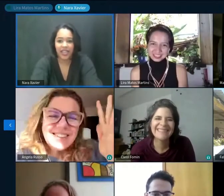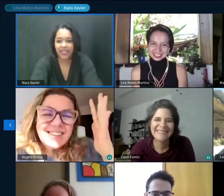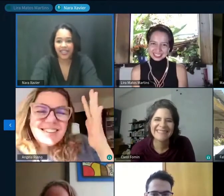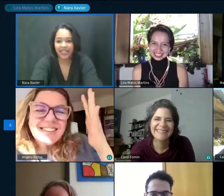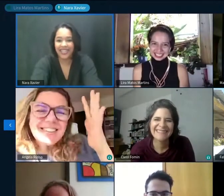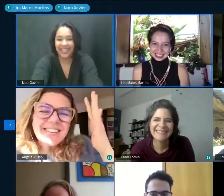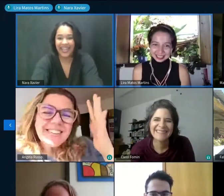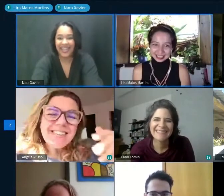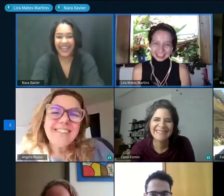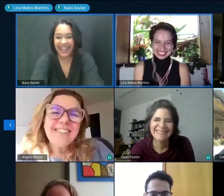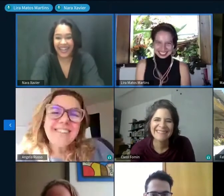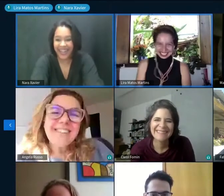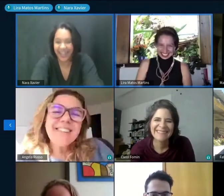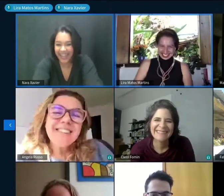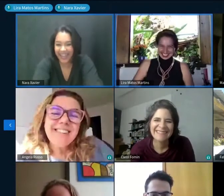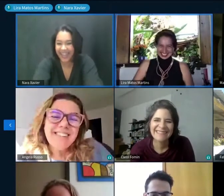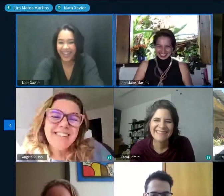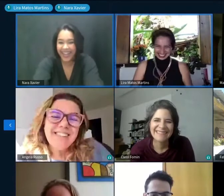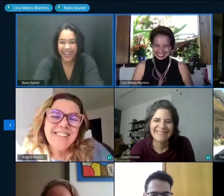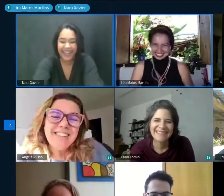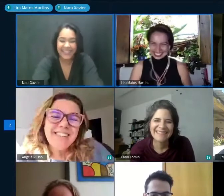e aí?